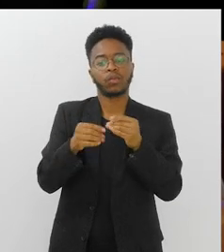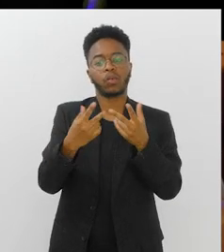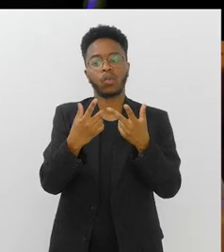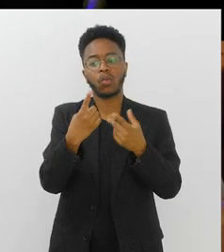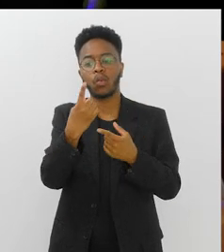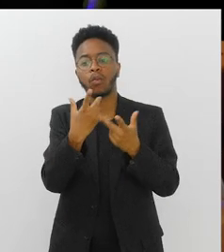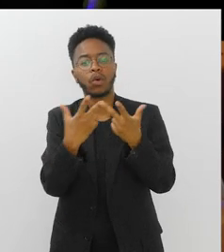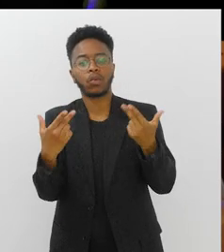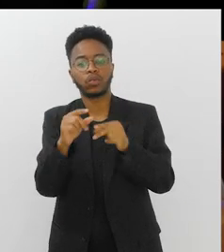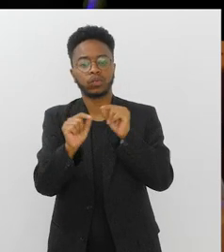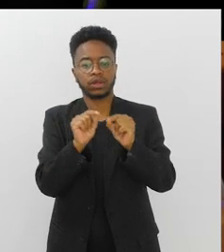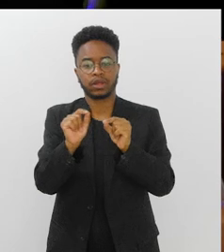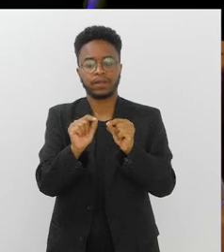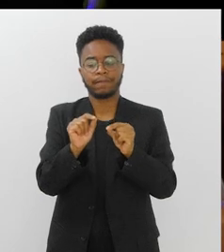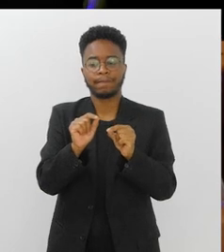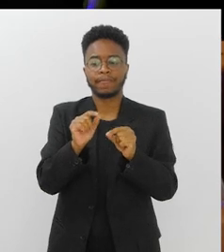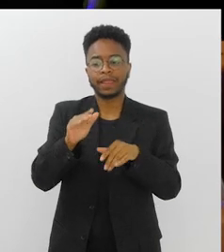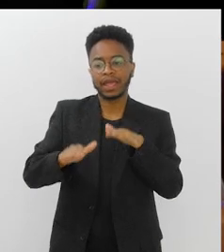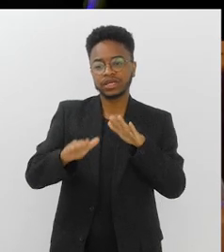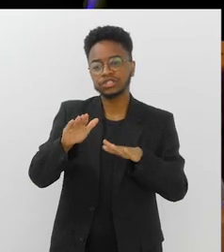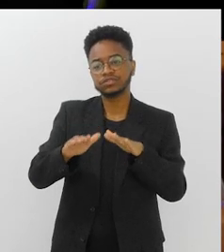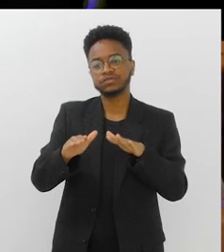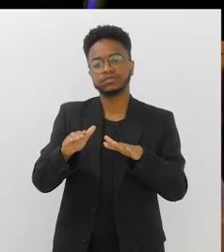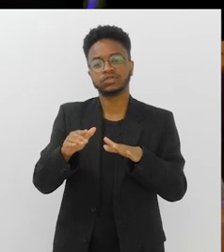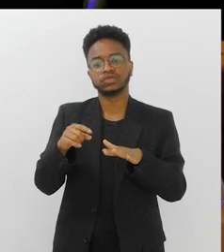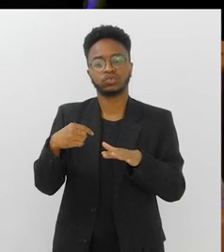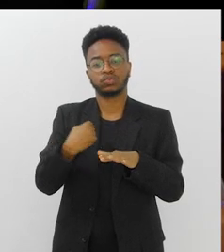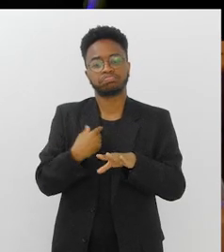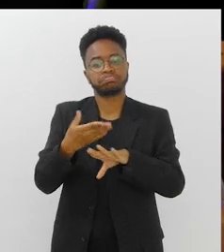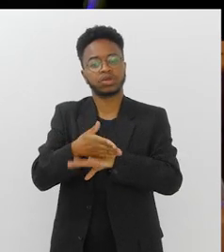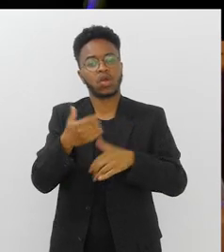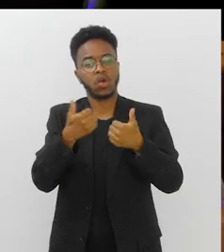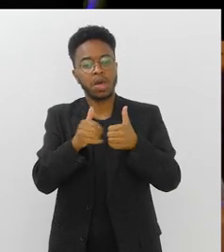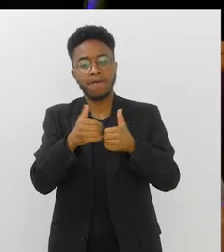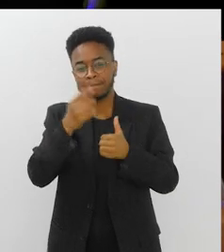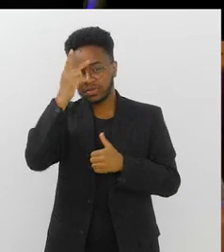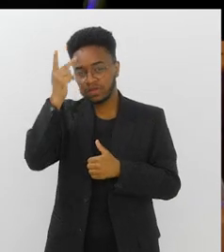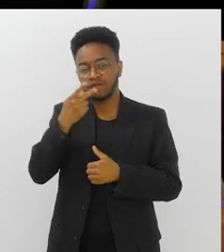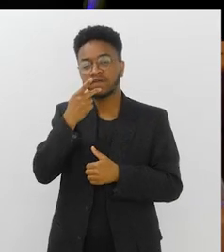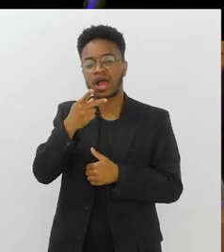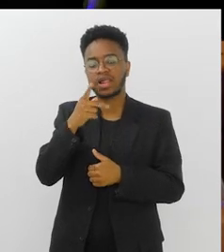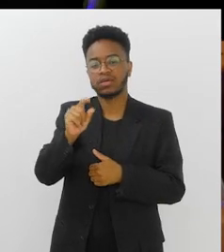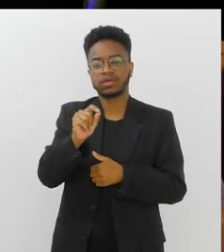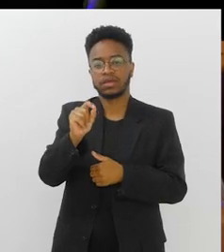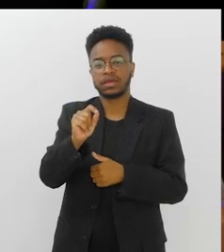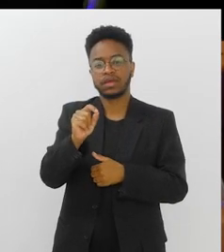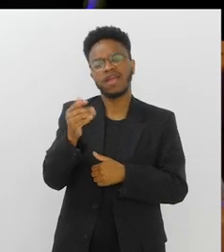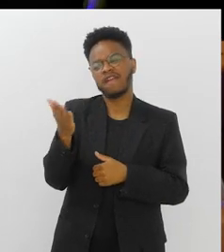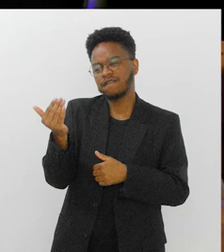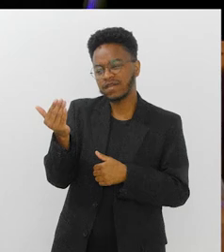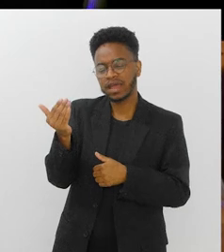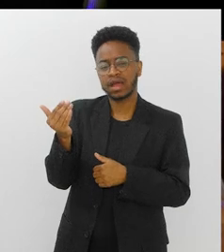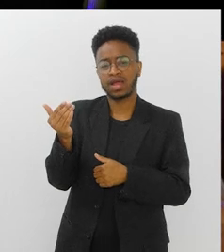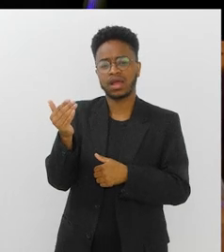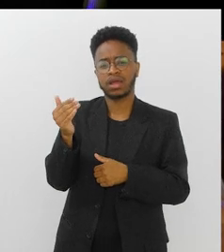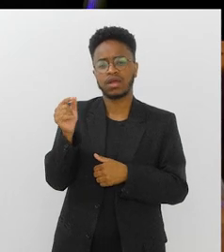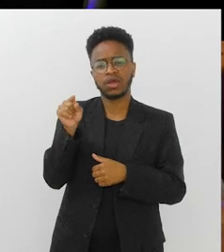que Às vezes a gente chega né estamos no ônibus coisa e tal e a pessoa fala assim mas vem cá